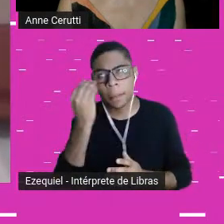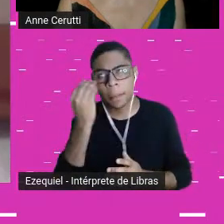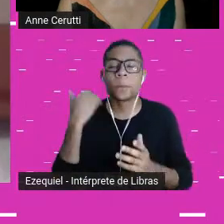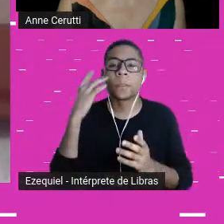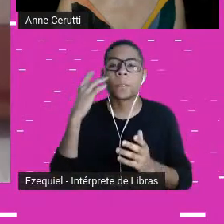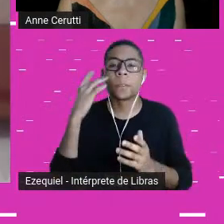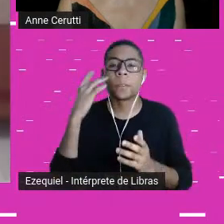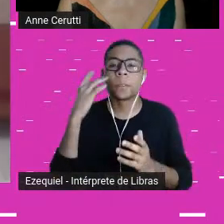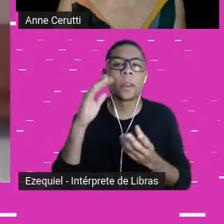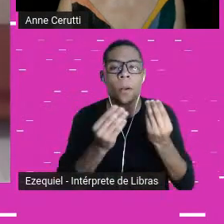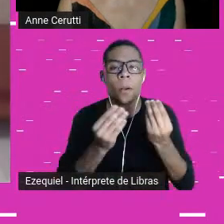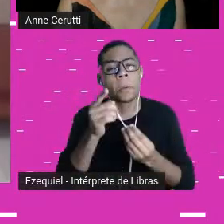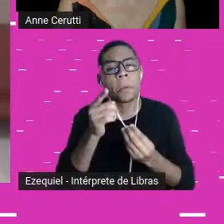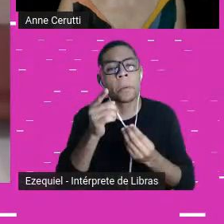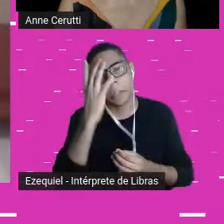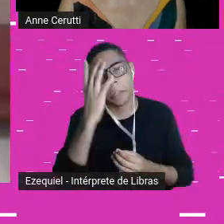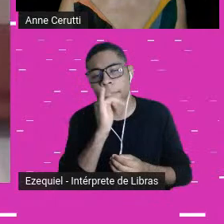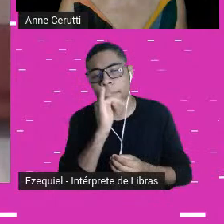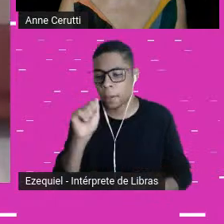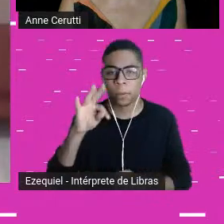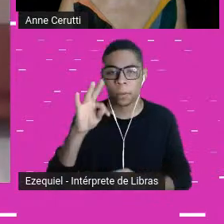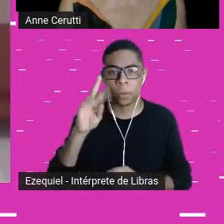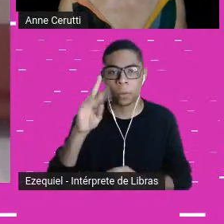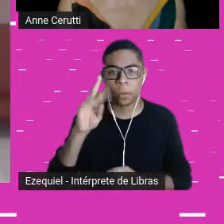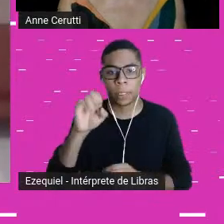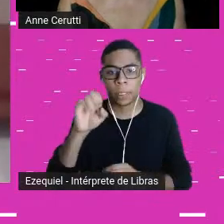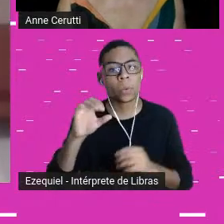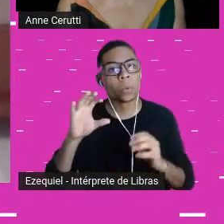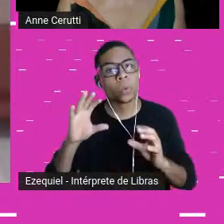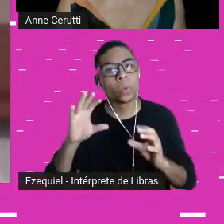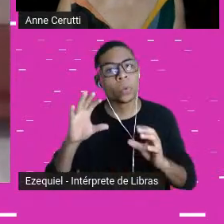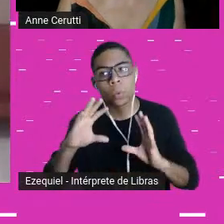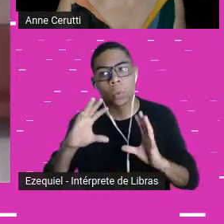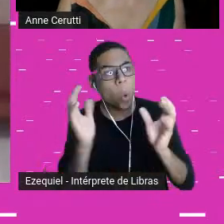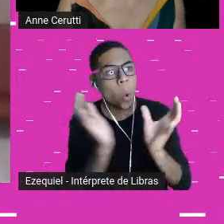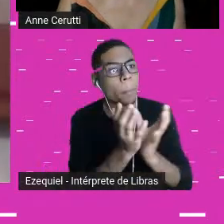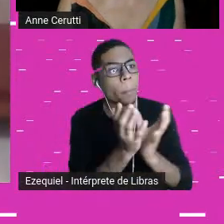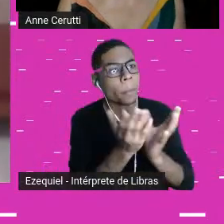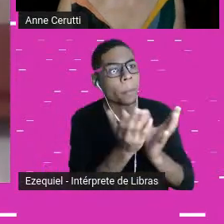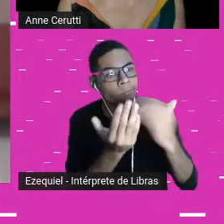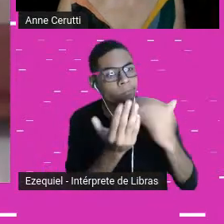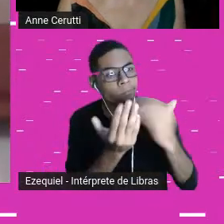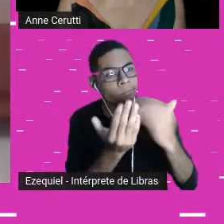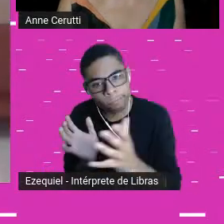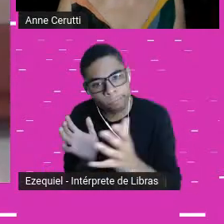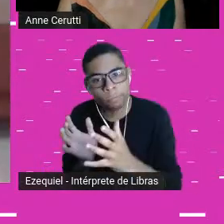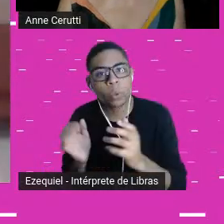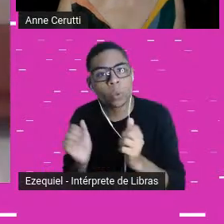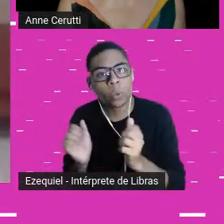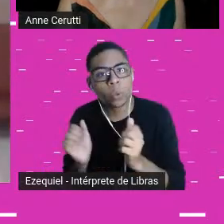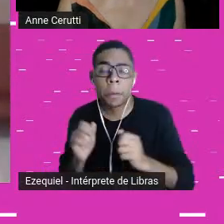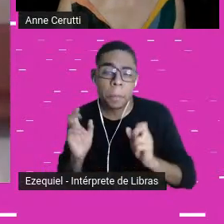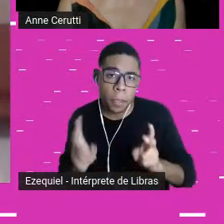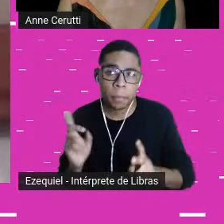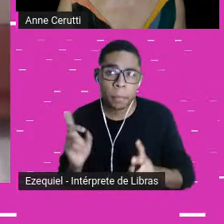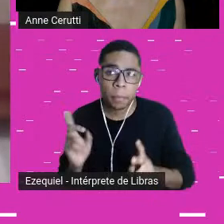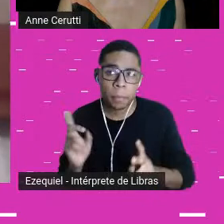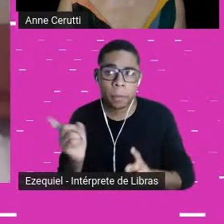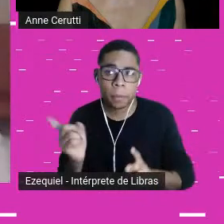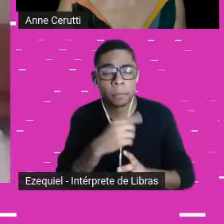que todo o grupo, né? Mesmo. Da concepção de cenário, de figurinos, de iluminação,